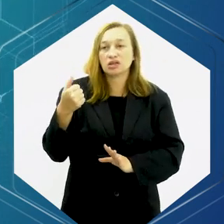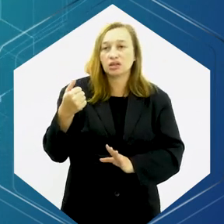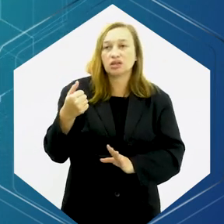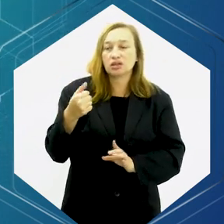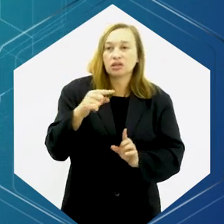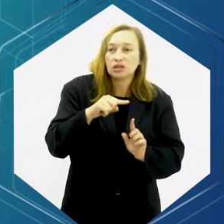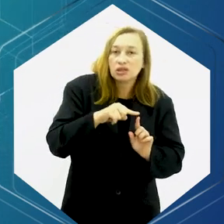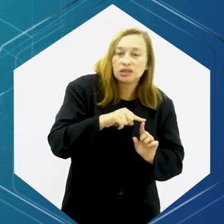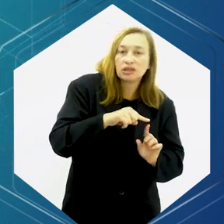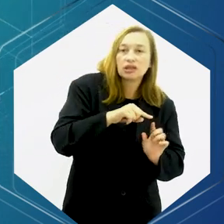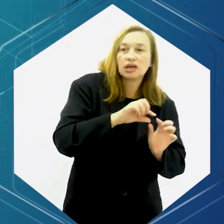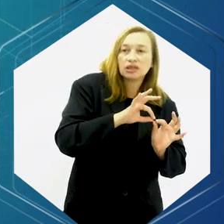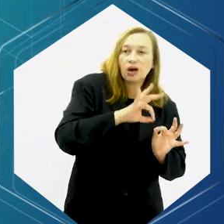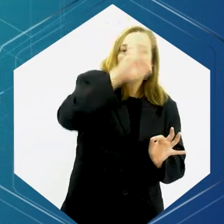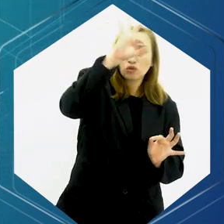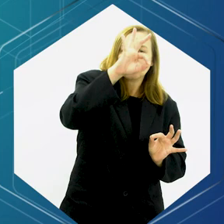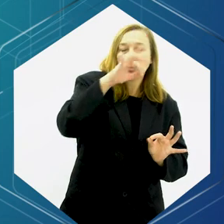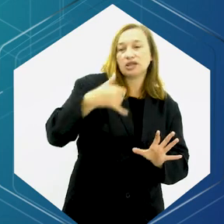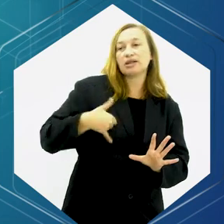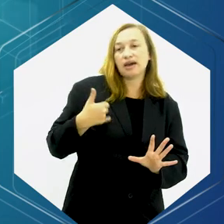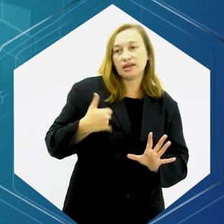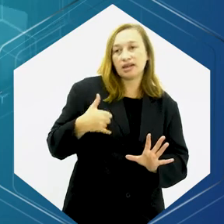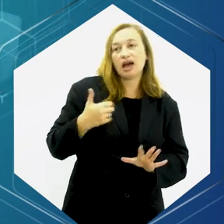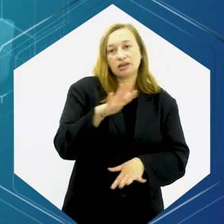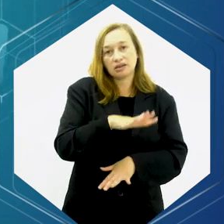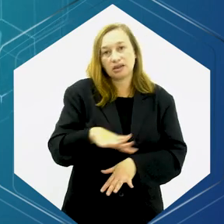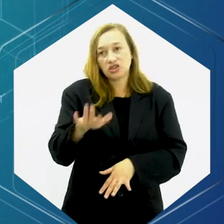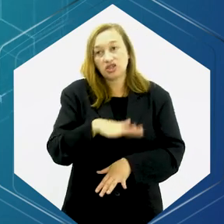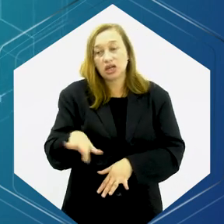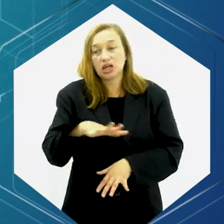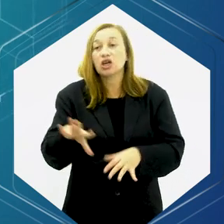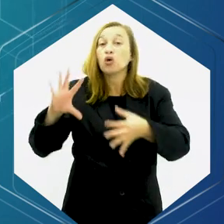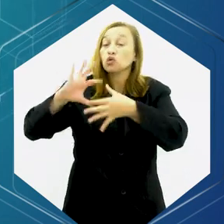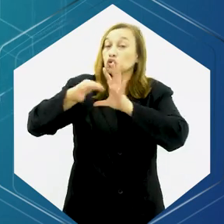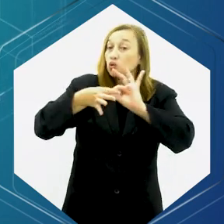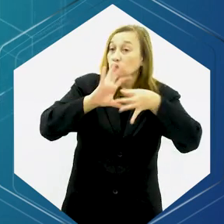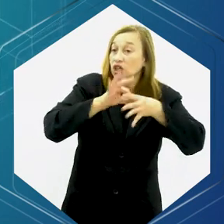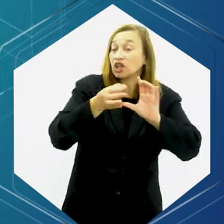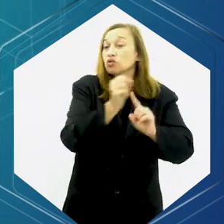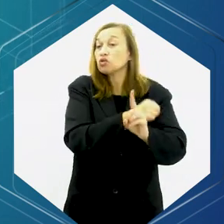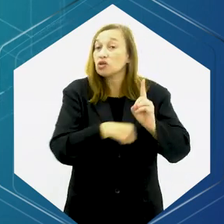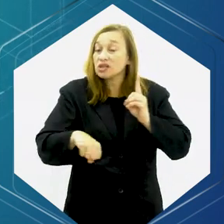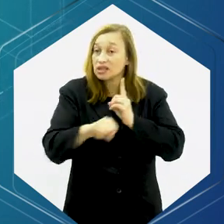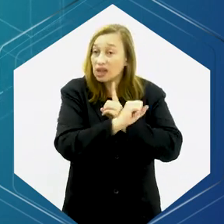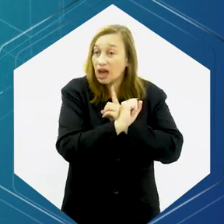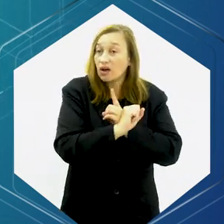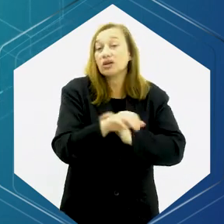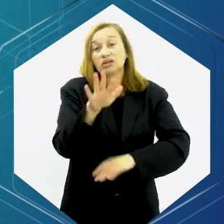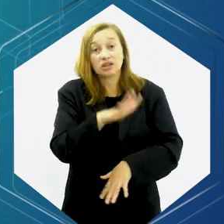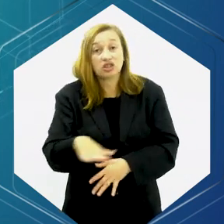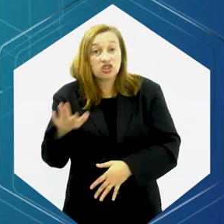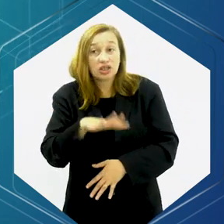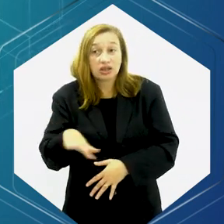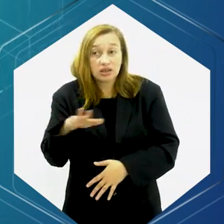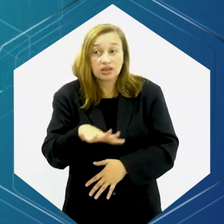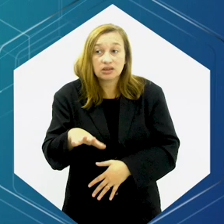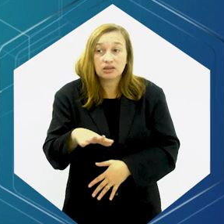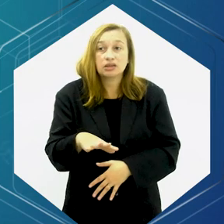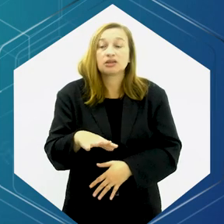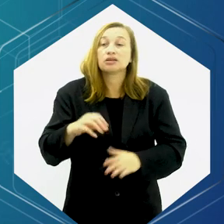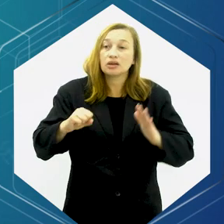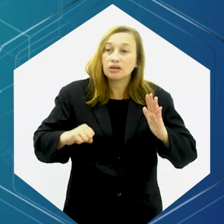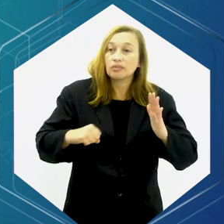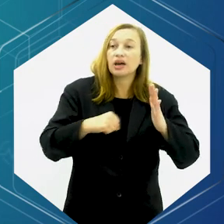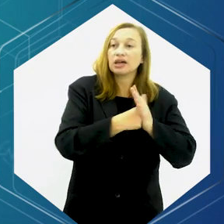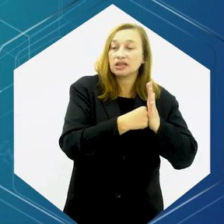inclusive na melhoria eh do índice da altura por idade dessas crianças então o contexto social né as melhorias das condições sociais